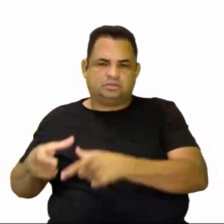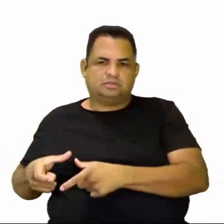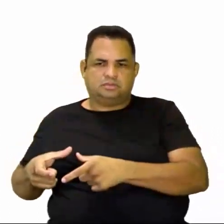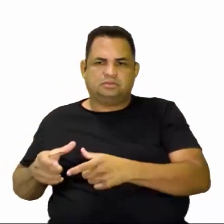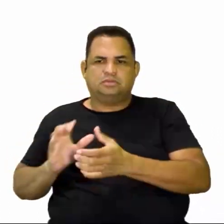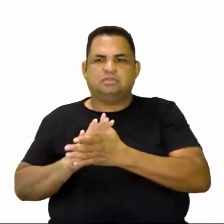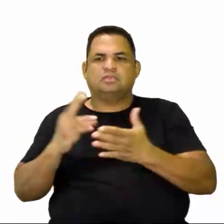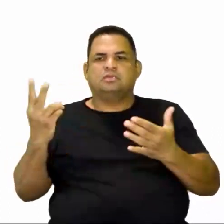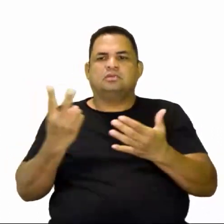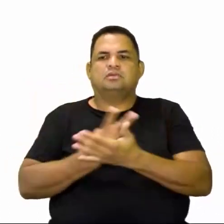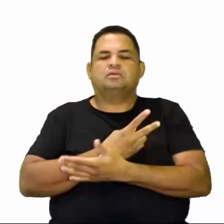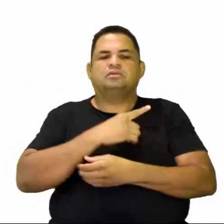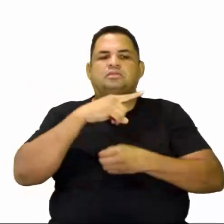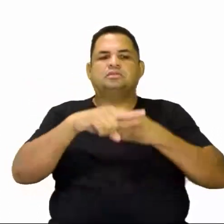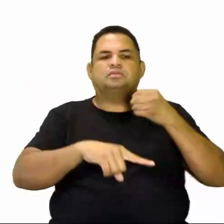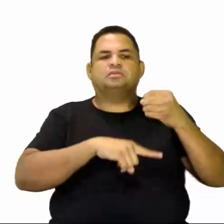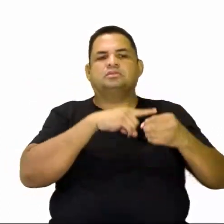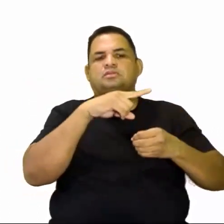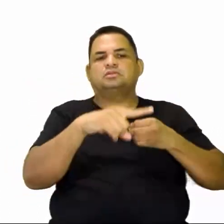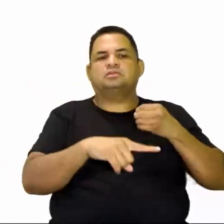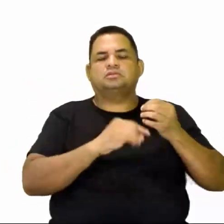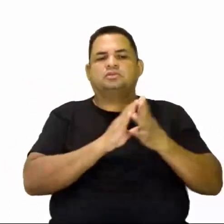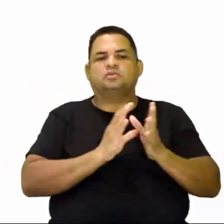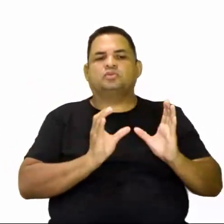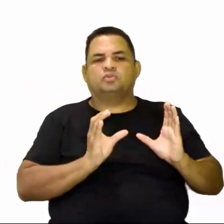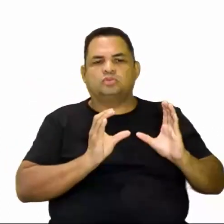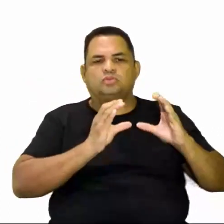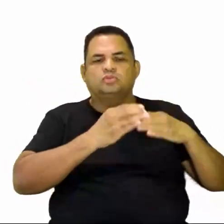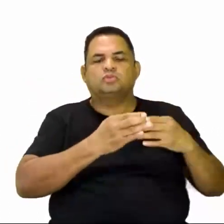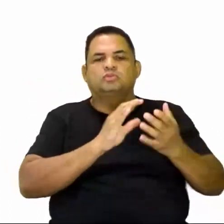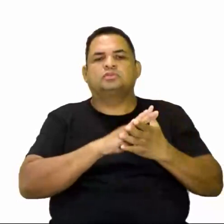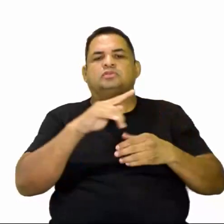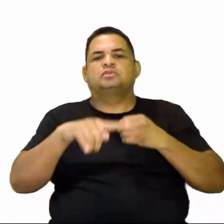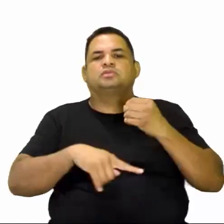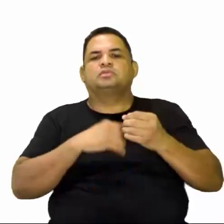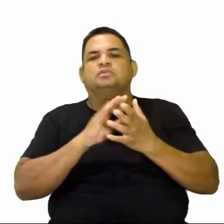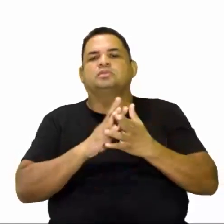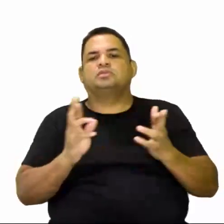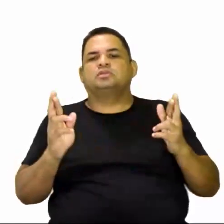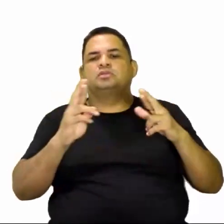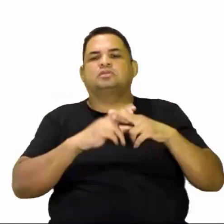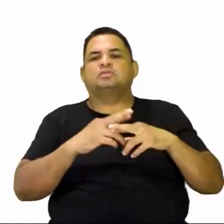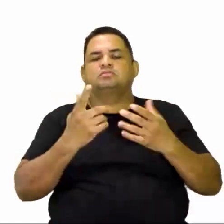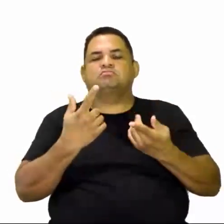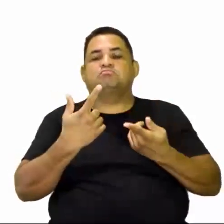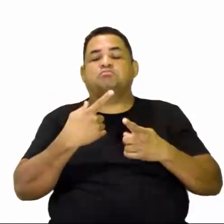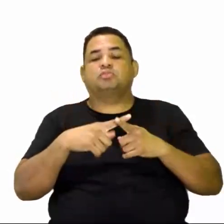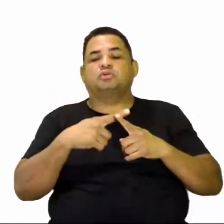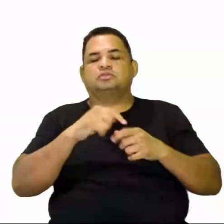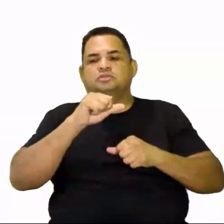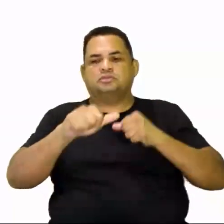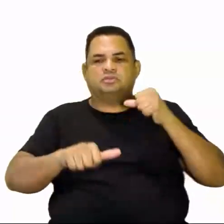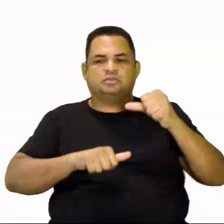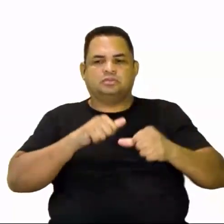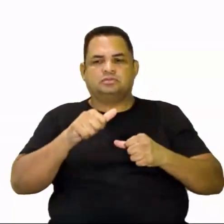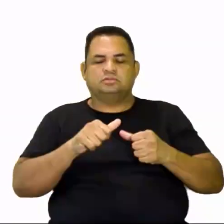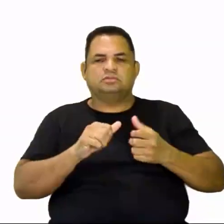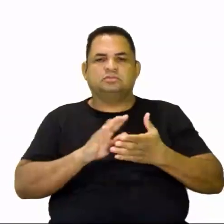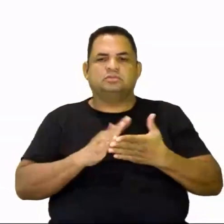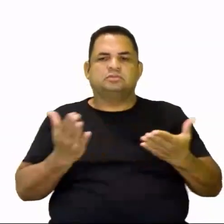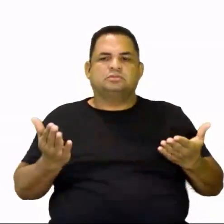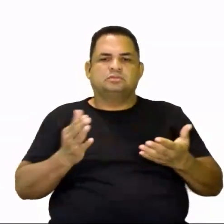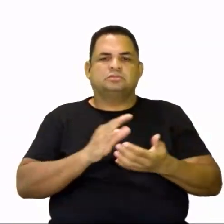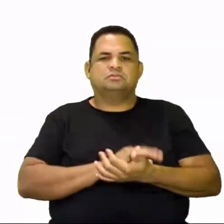que ocorre com os átomos ou grupo de átomos dos compostos que reagem. Por quê? Porque eles são trocados, eles